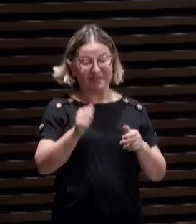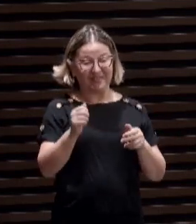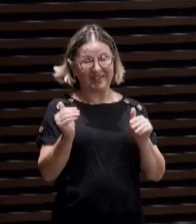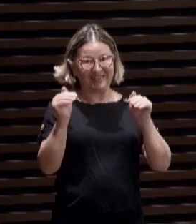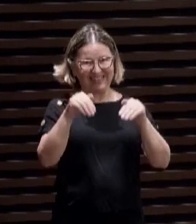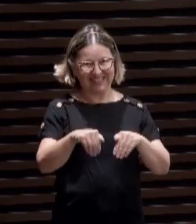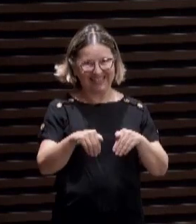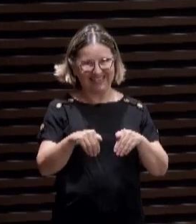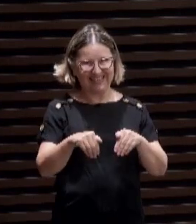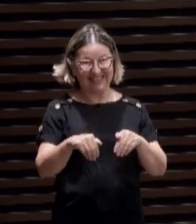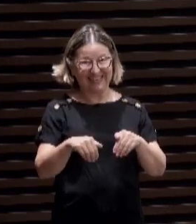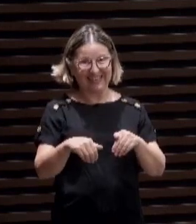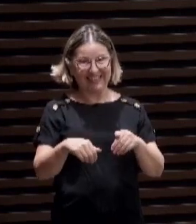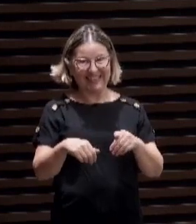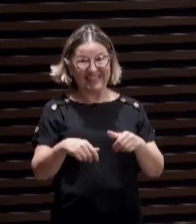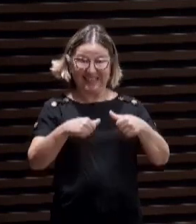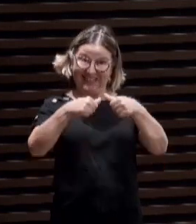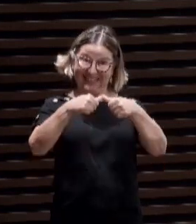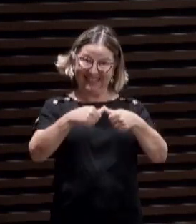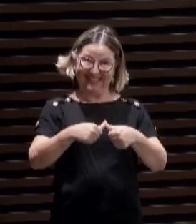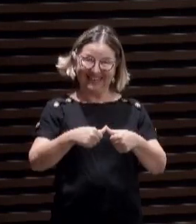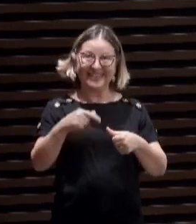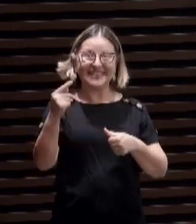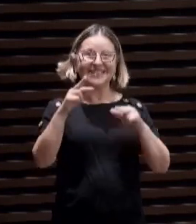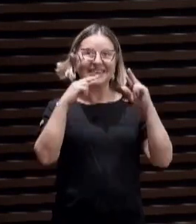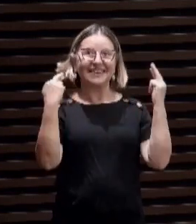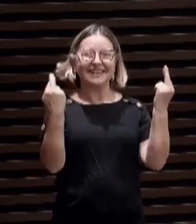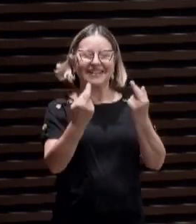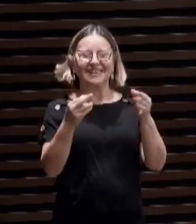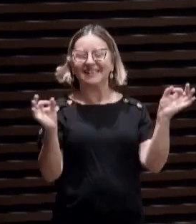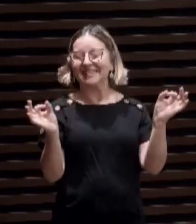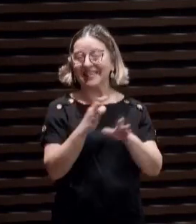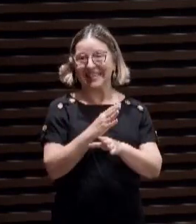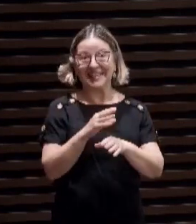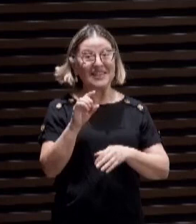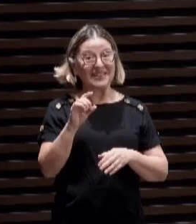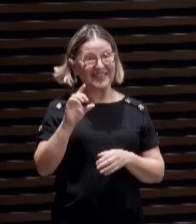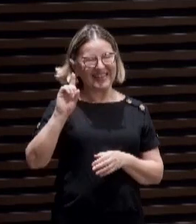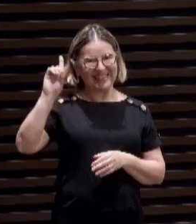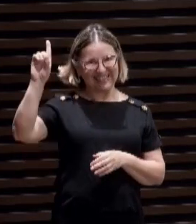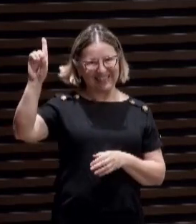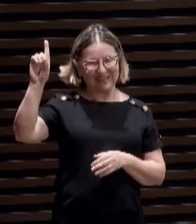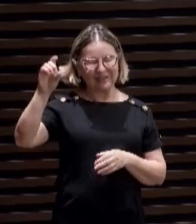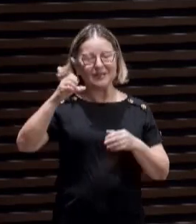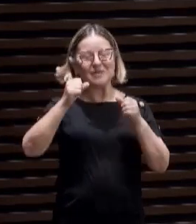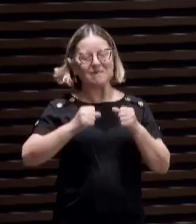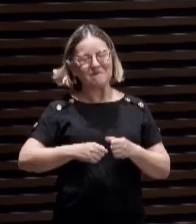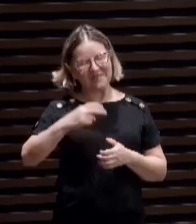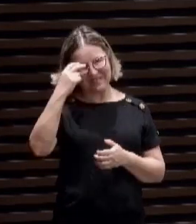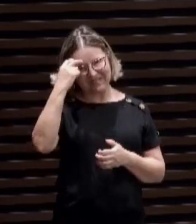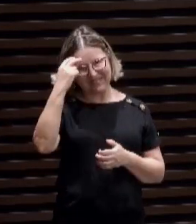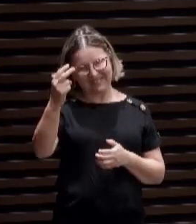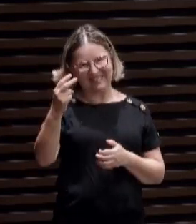o seu reino de forma plena. Somente Deus é capaz de discernir o que de fato